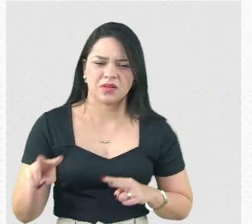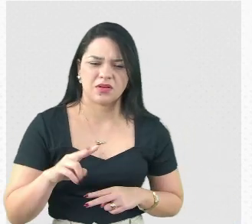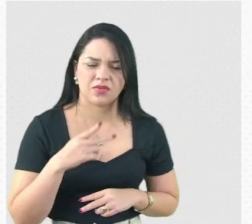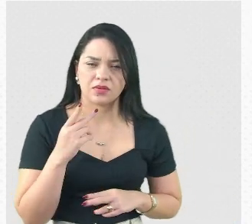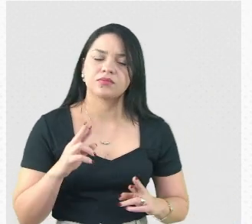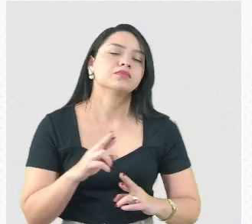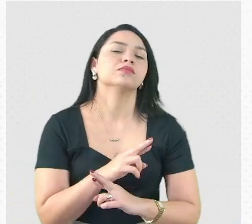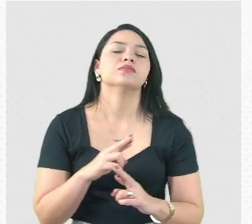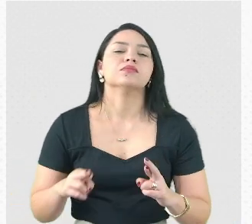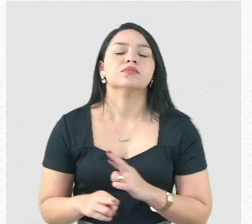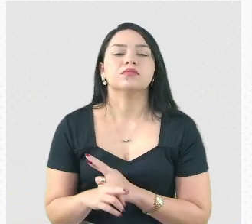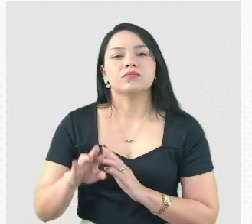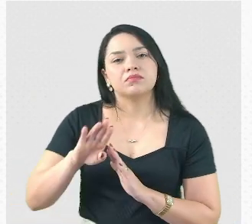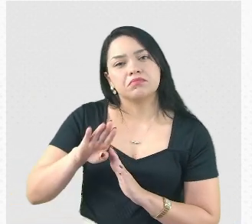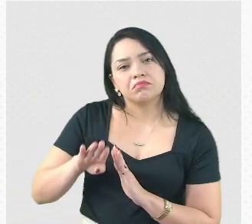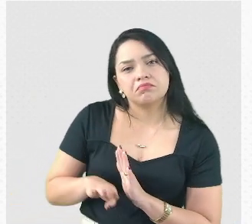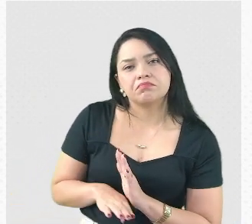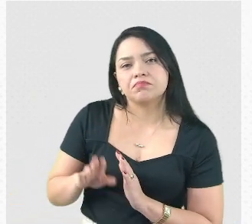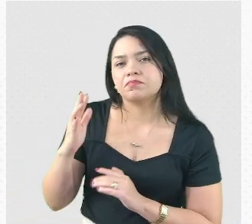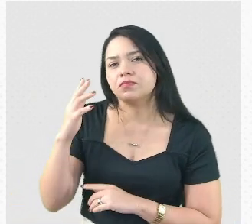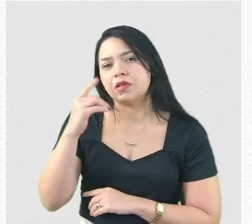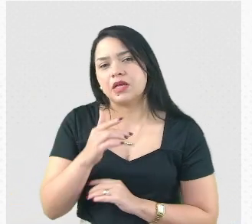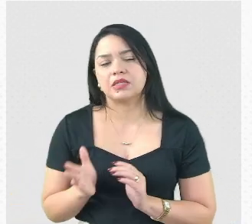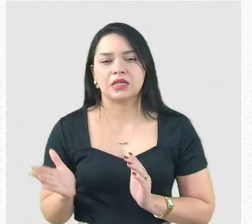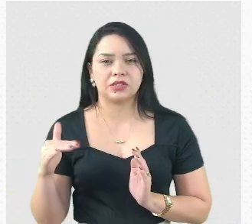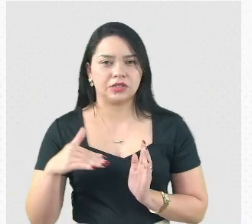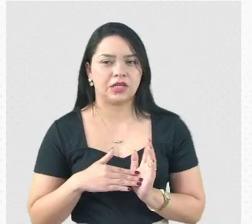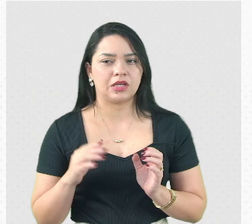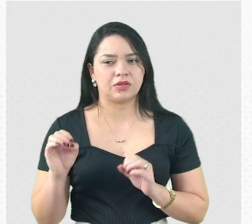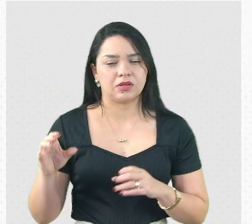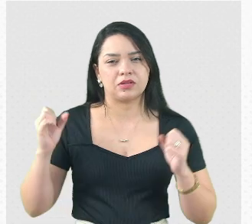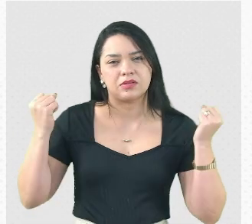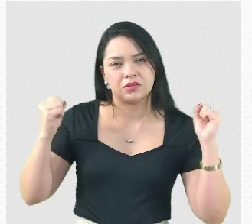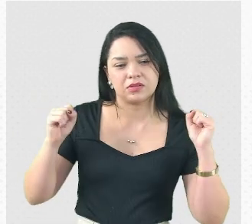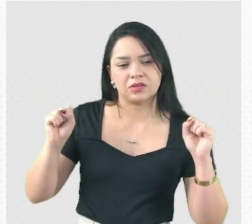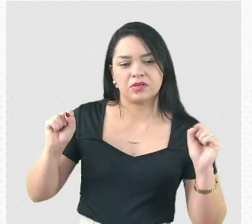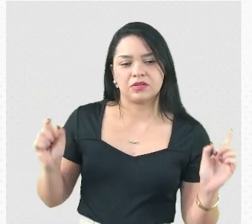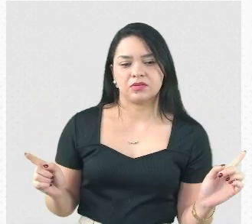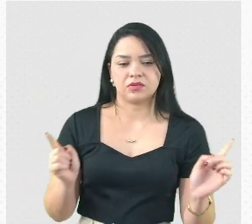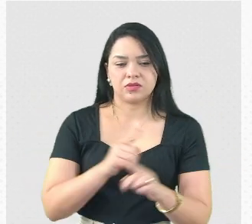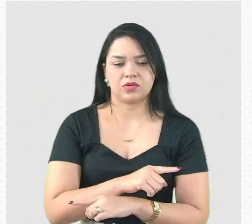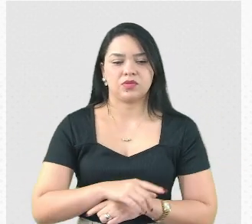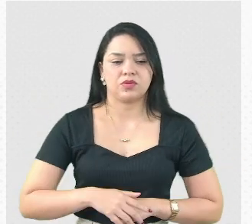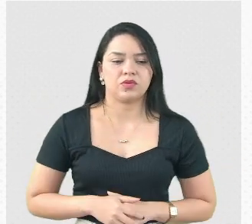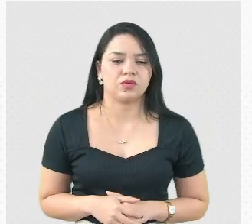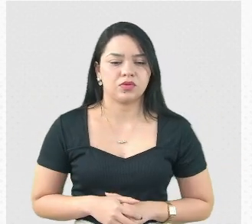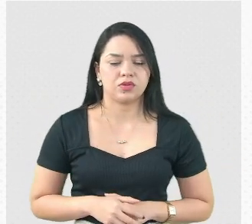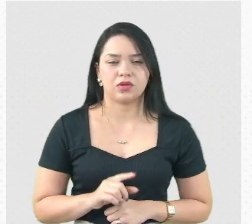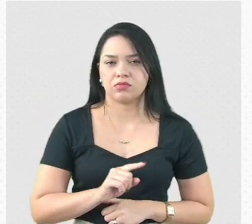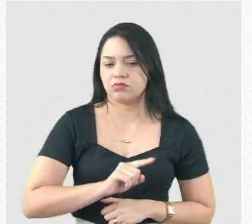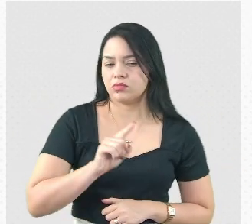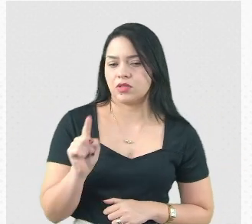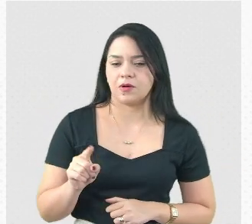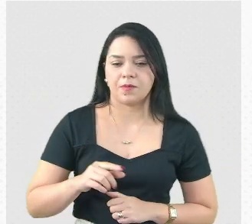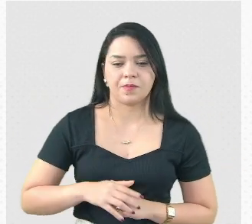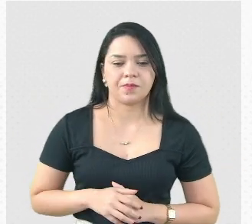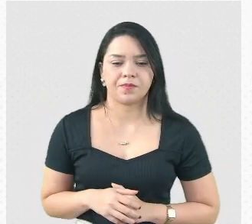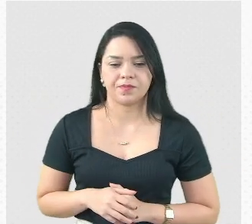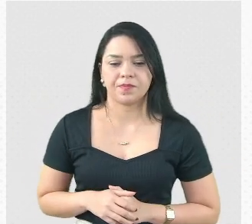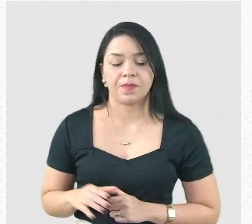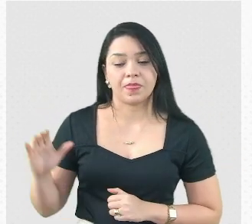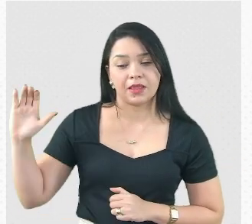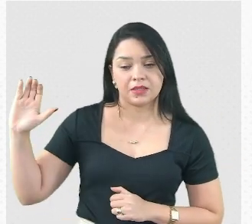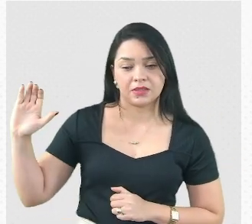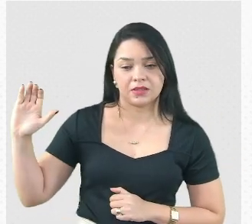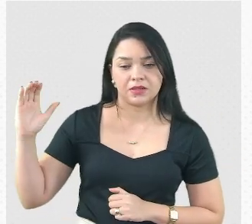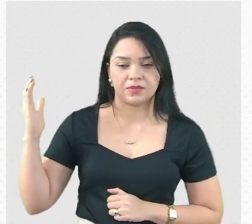está relacionada a padrões de beleza, a estética, a educação física, ela vai de encontro a isso. Então, padrões de beleza, não.